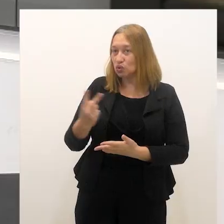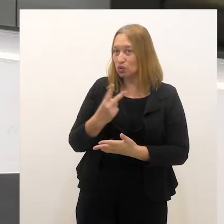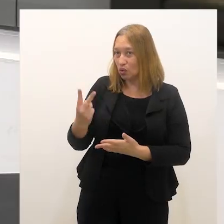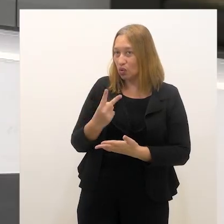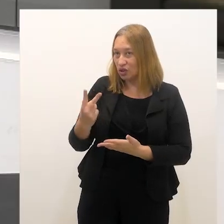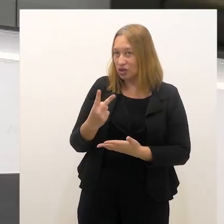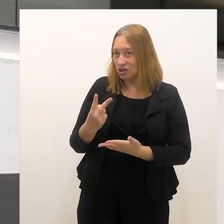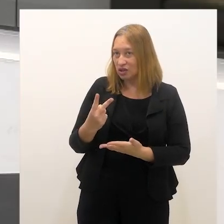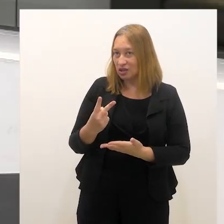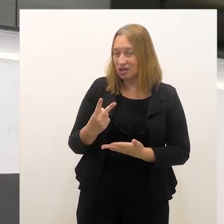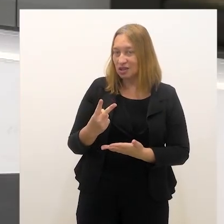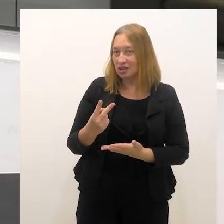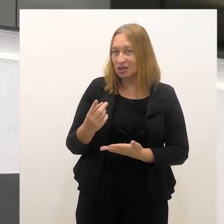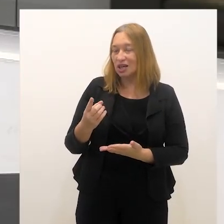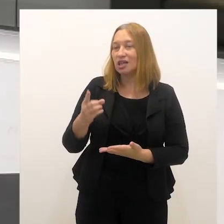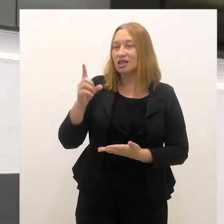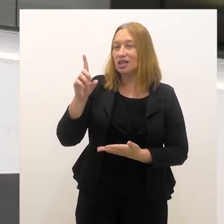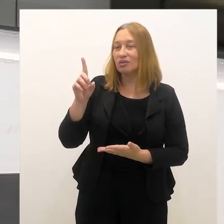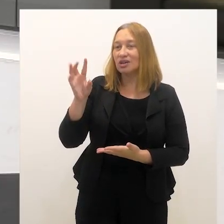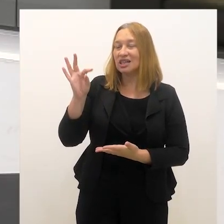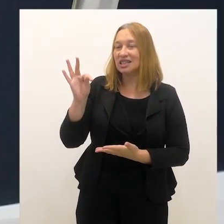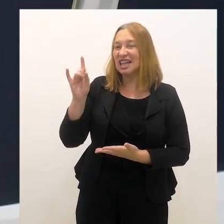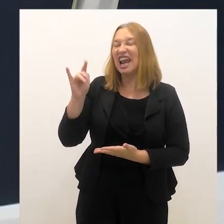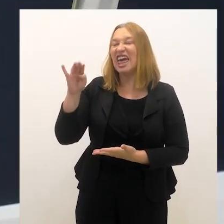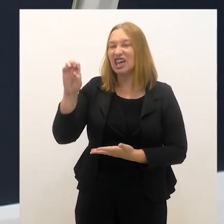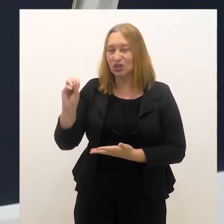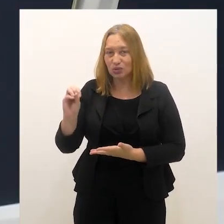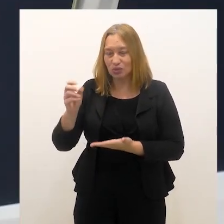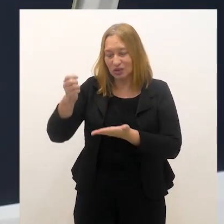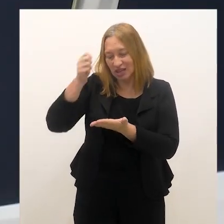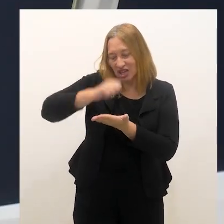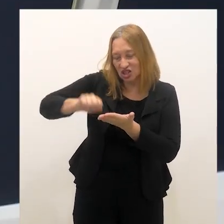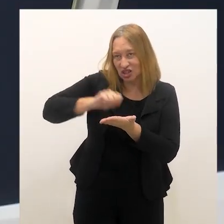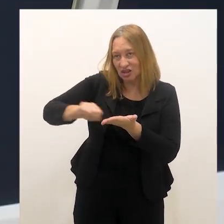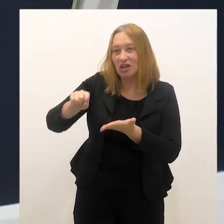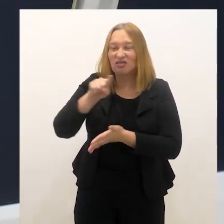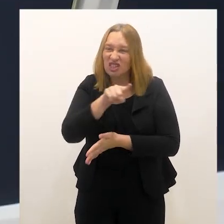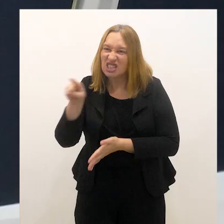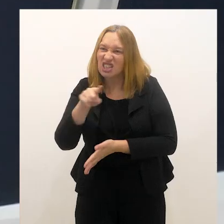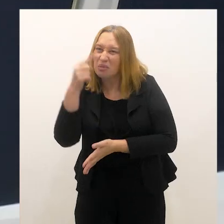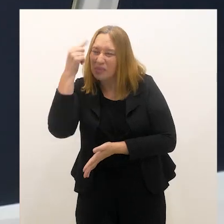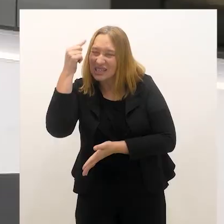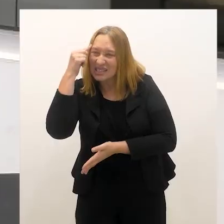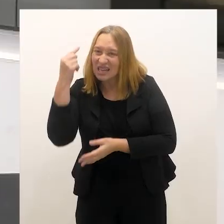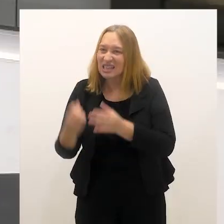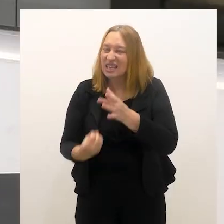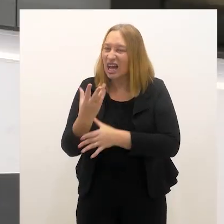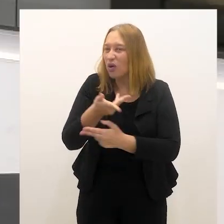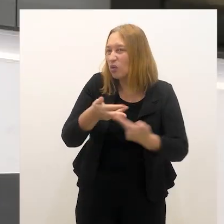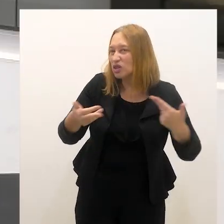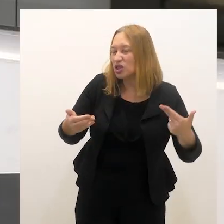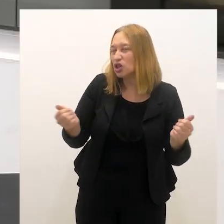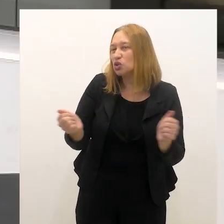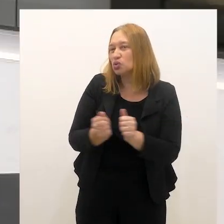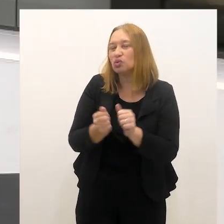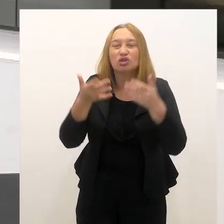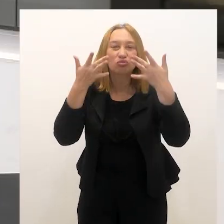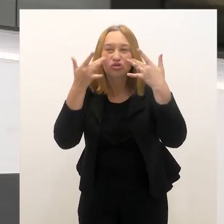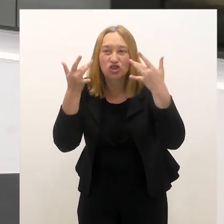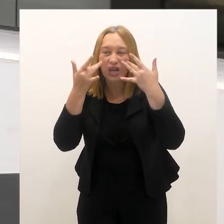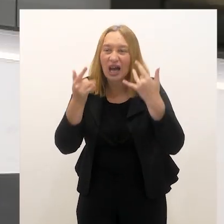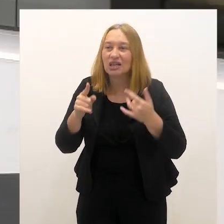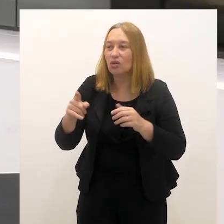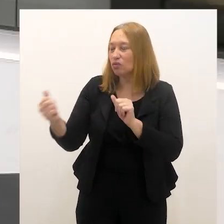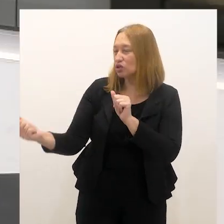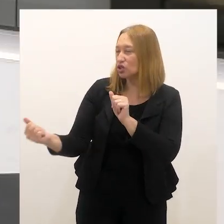têm o dom da escrita também, né? Também. Vocês já pensaram em fazer algo juntos, tanto no teatro ou como